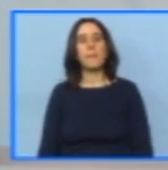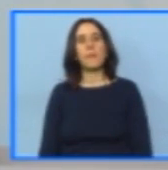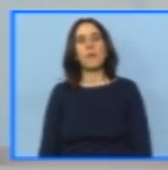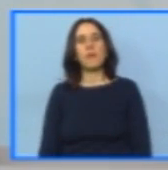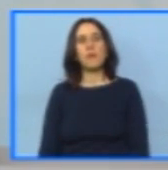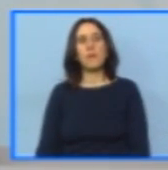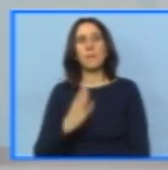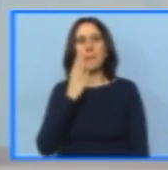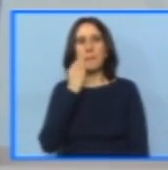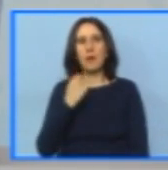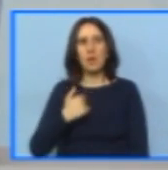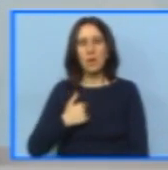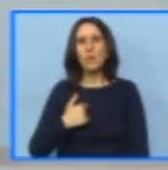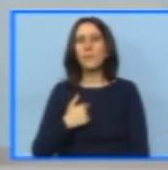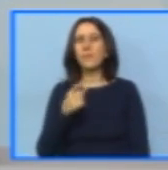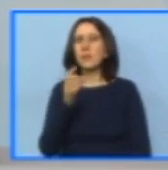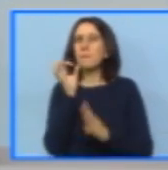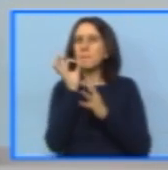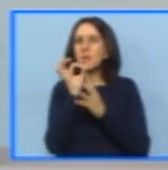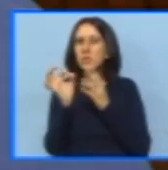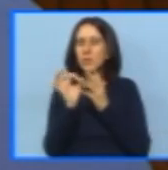Eu acho que, para além dos muitos aspectos,